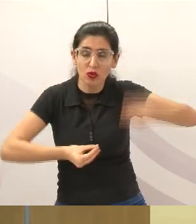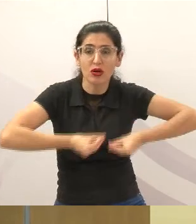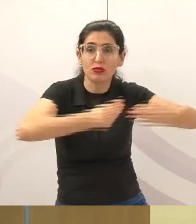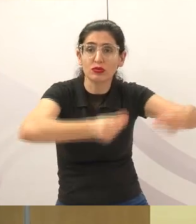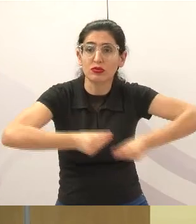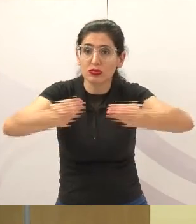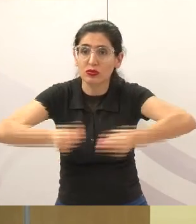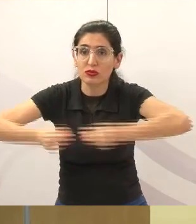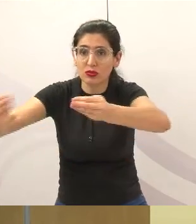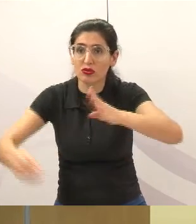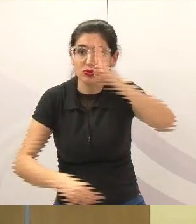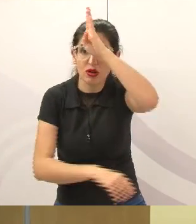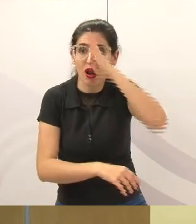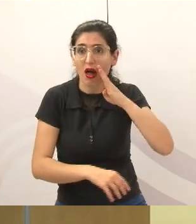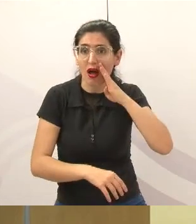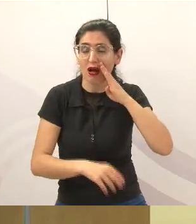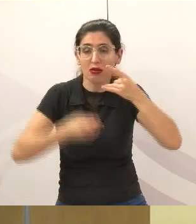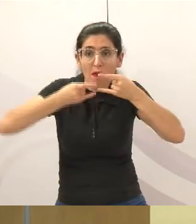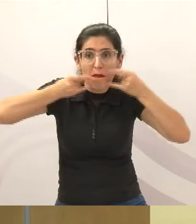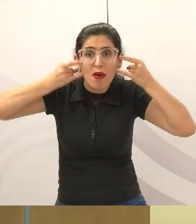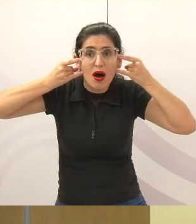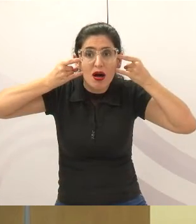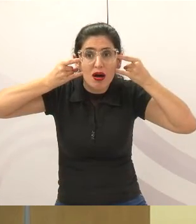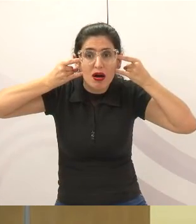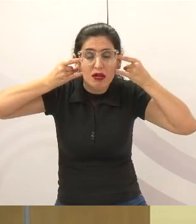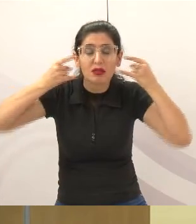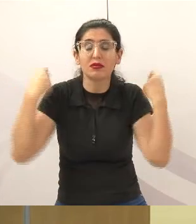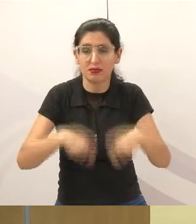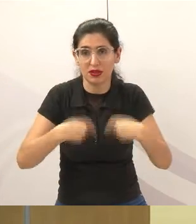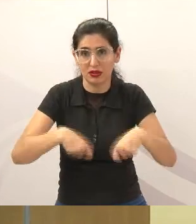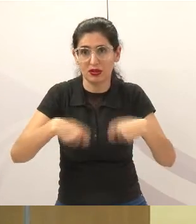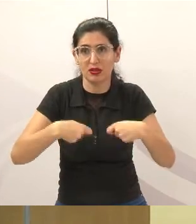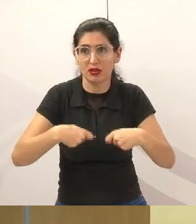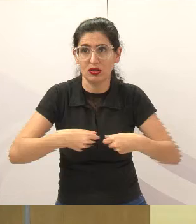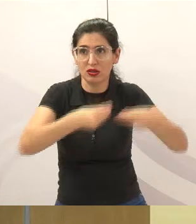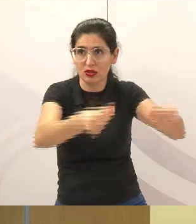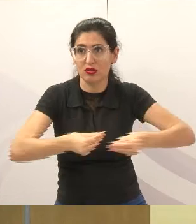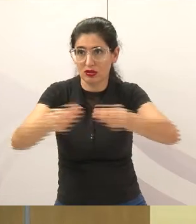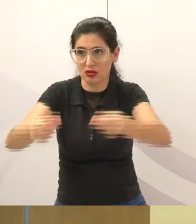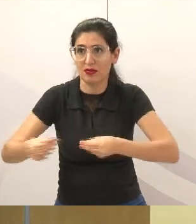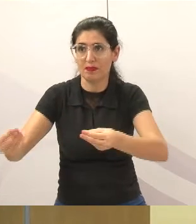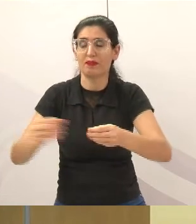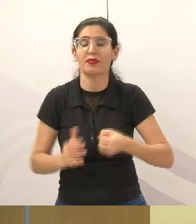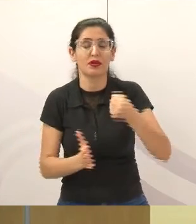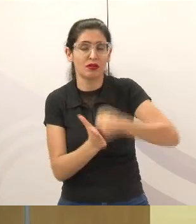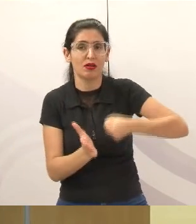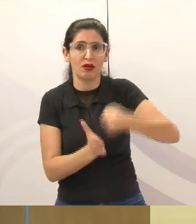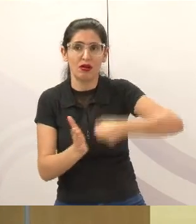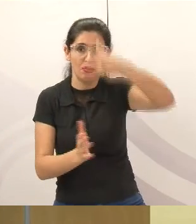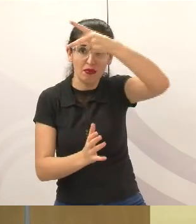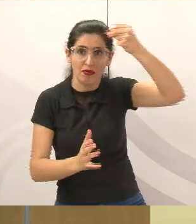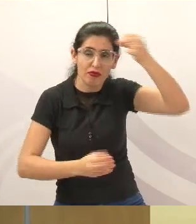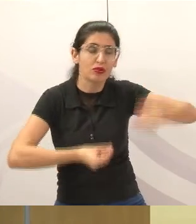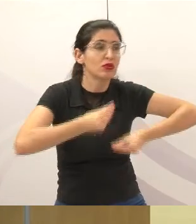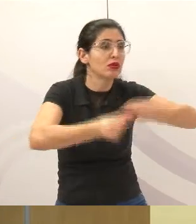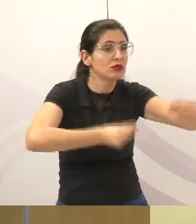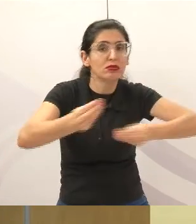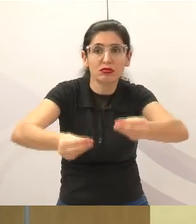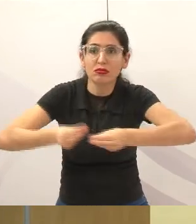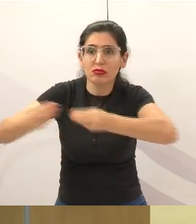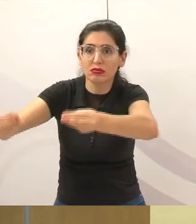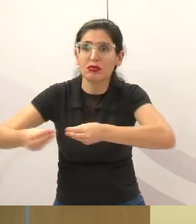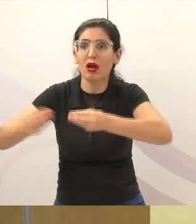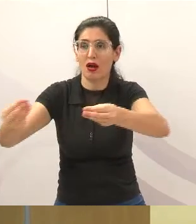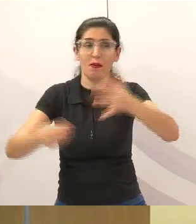máscara. Porque em alguns lugares que eu estou vendo que a obrigatoriedade a prefeitura está indo aos locais distribuir máscara para quem não pode comprar uma